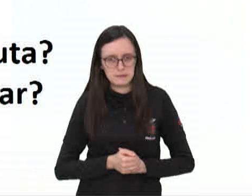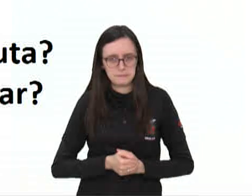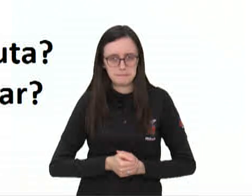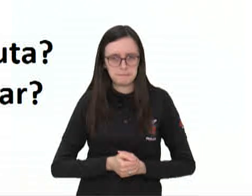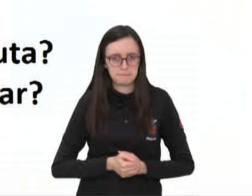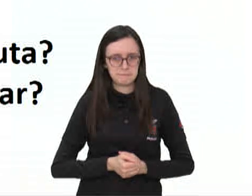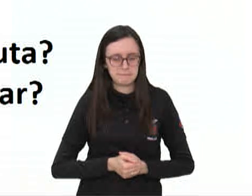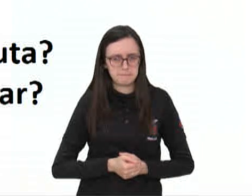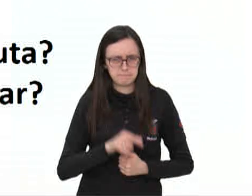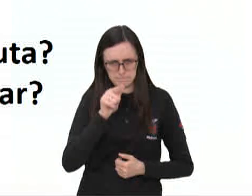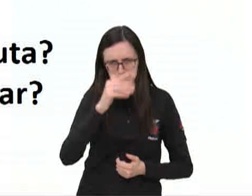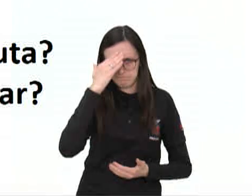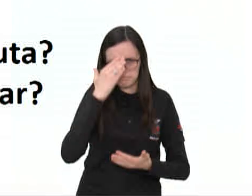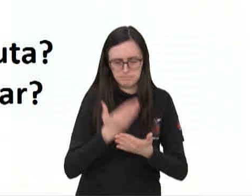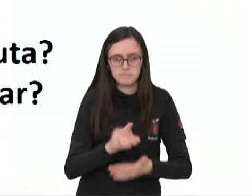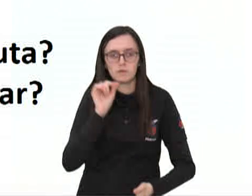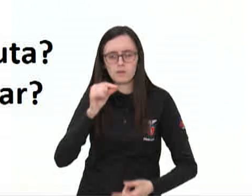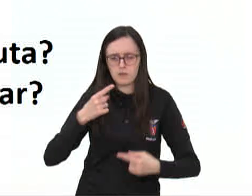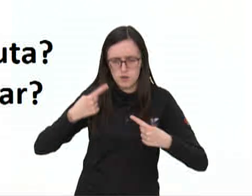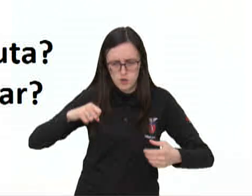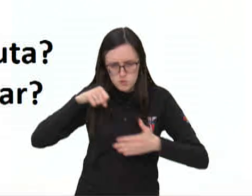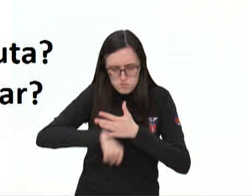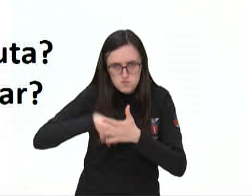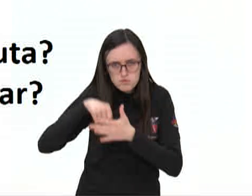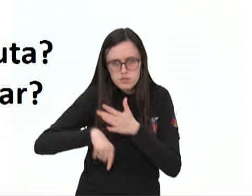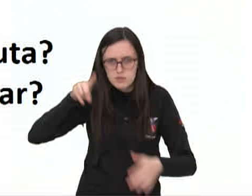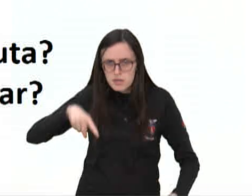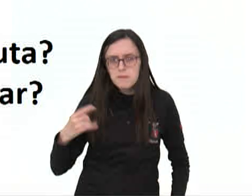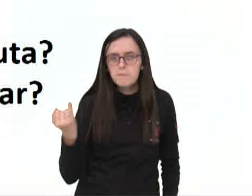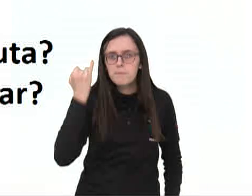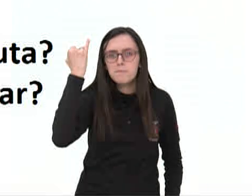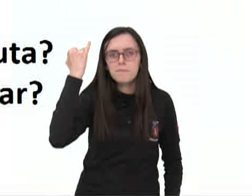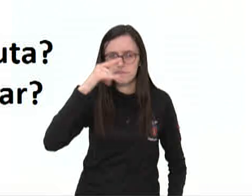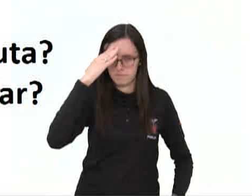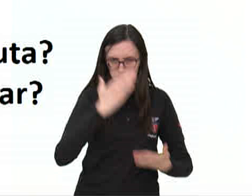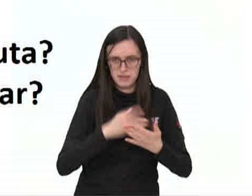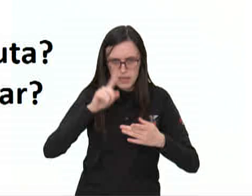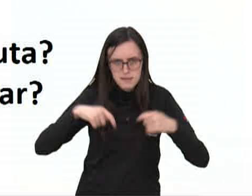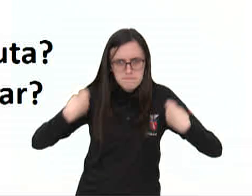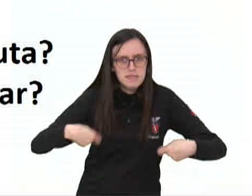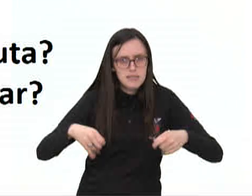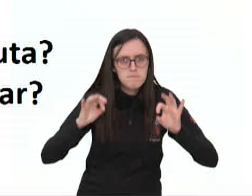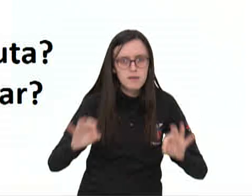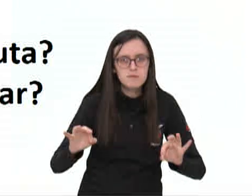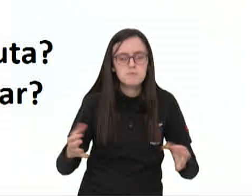hoje? Você acredita que essa luta é válida? Ela é necessária?